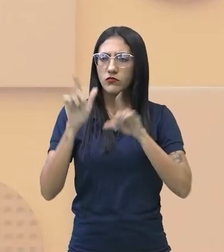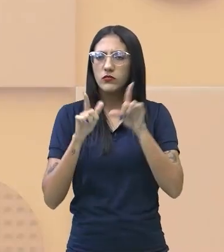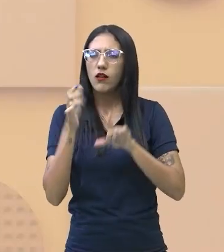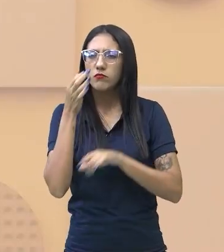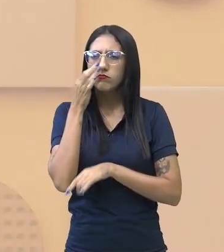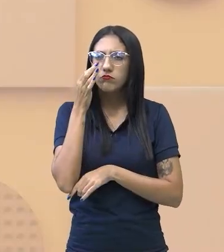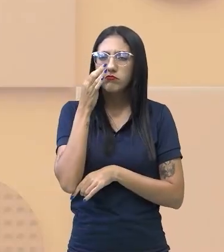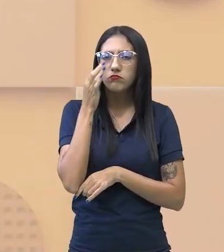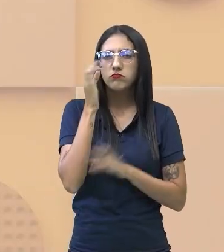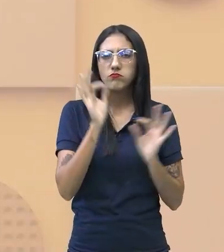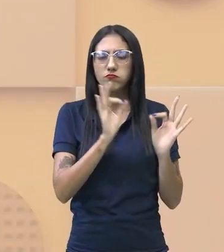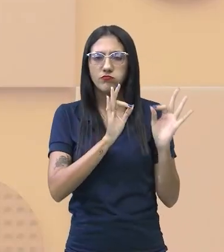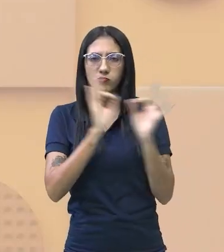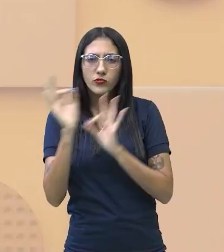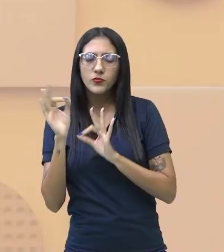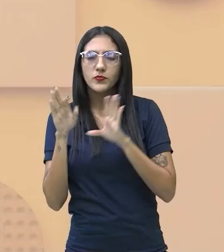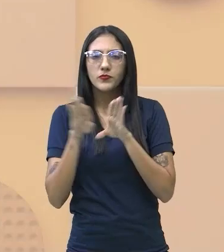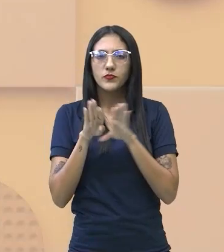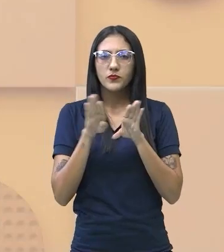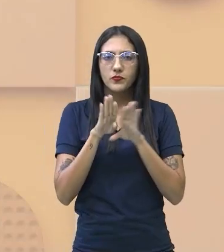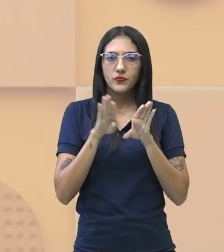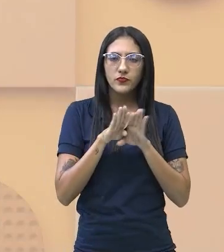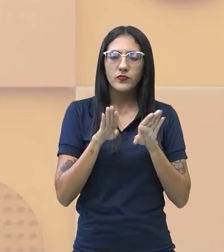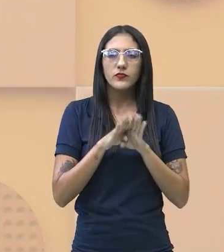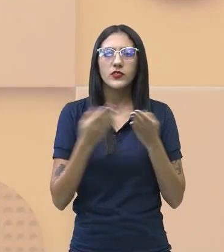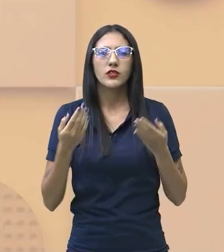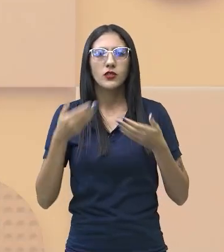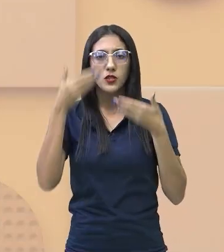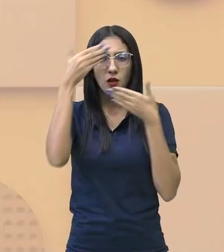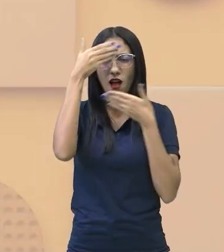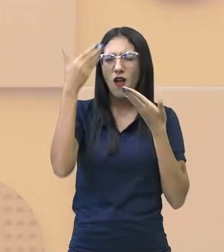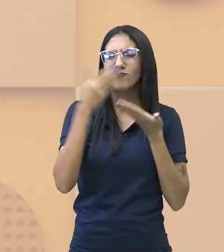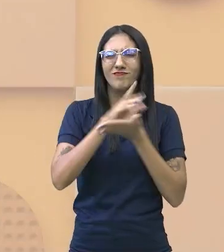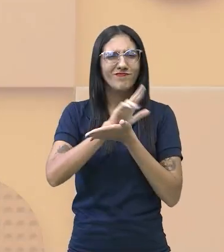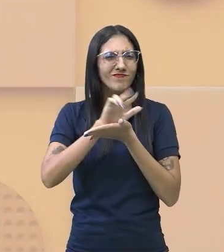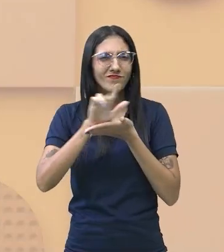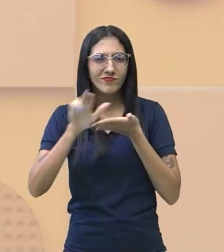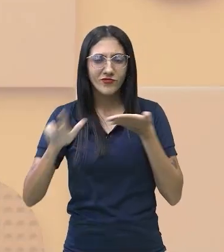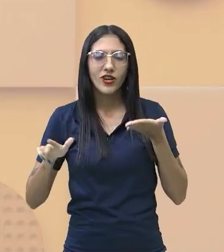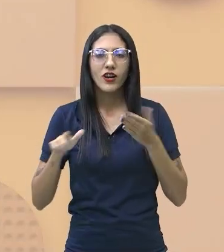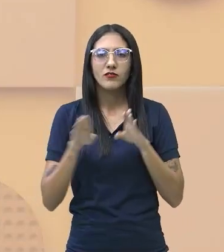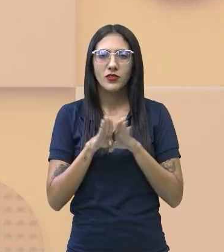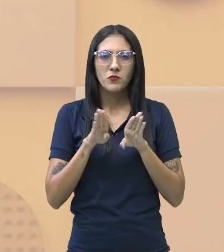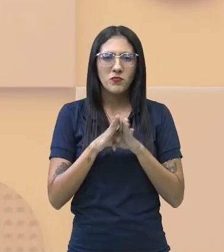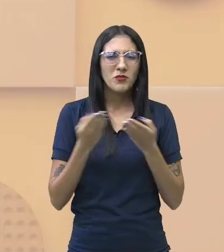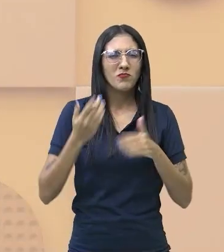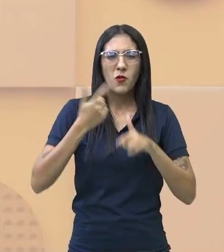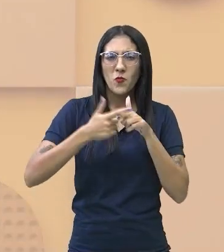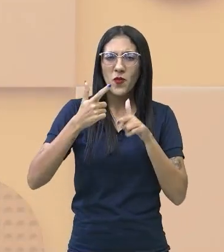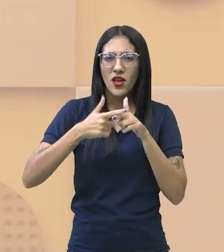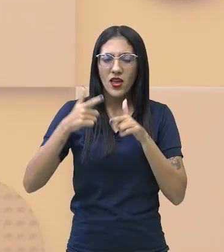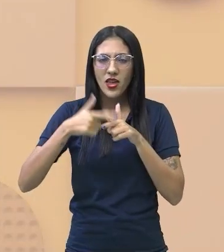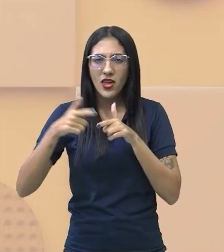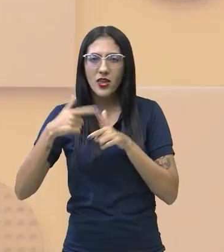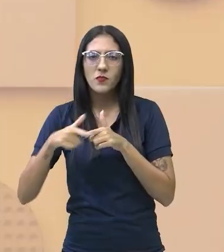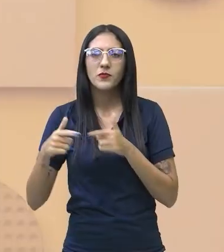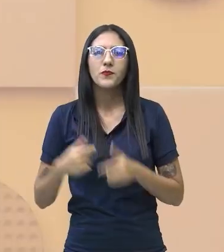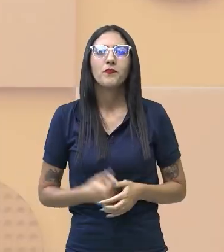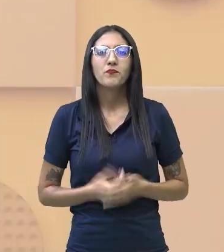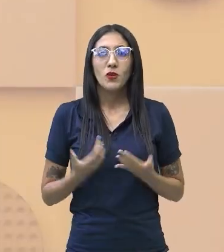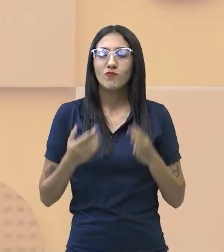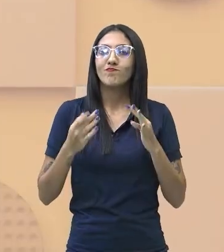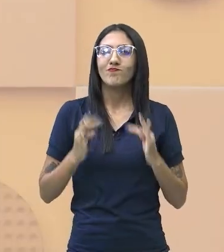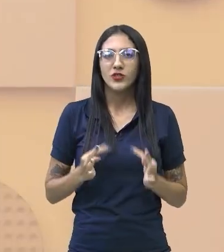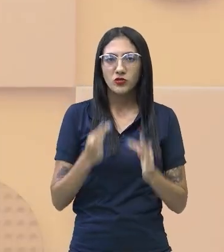presente, Israel ali com os palestinos. Então, quer dizer, as bombas sendo lançadas através de drones. Então, quer dizer, a